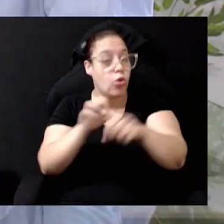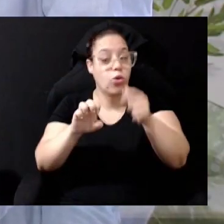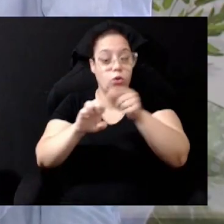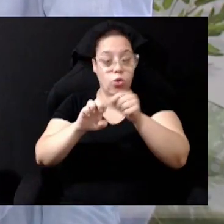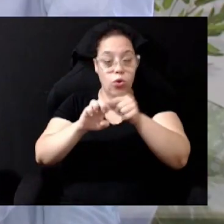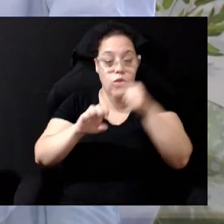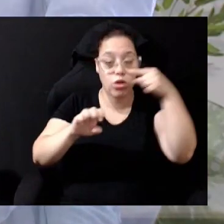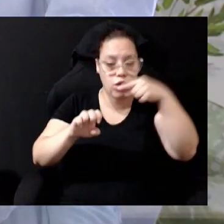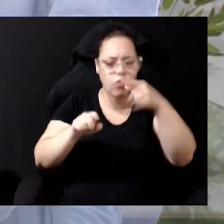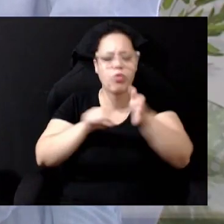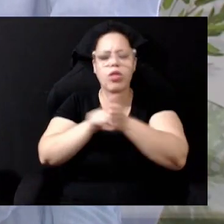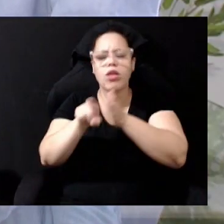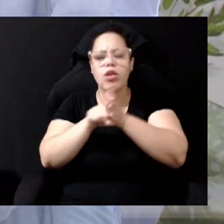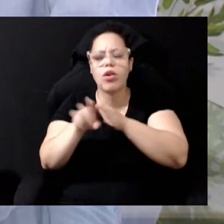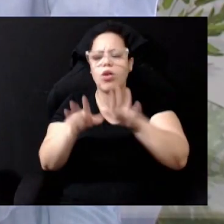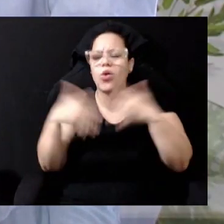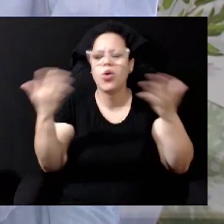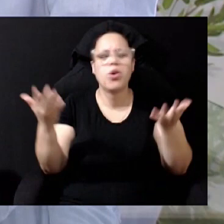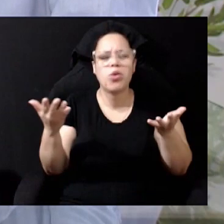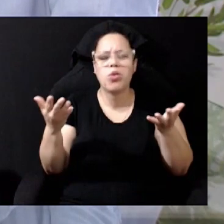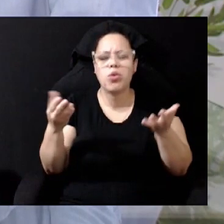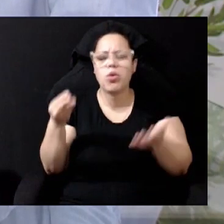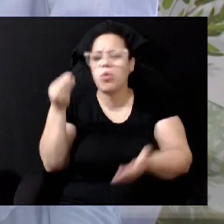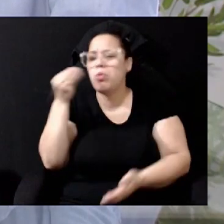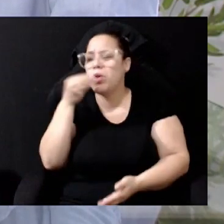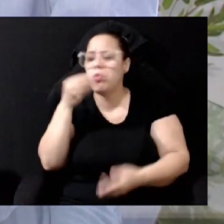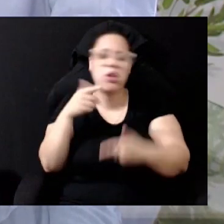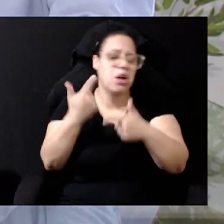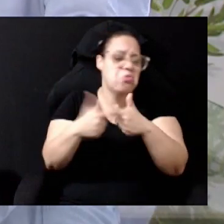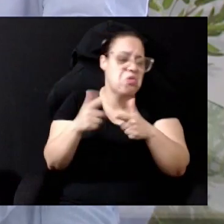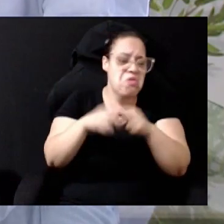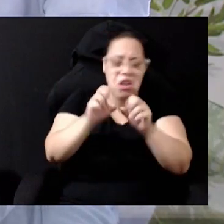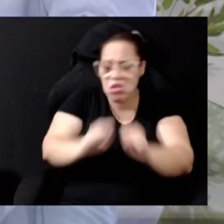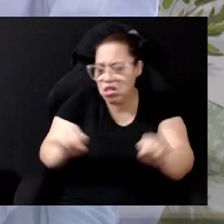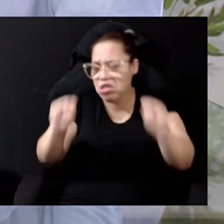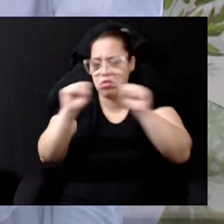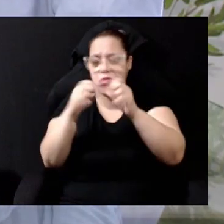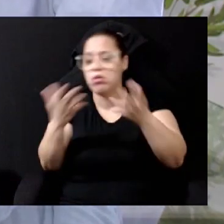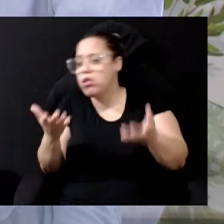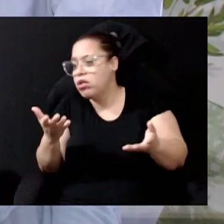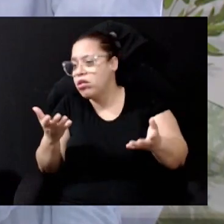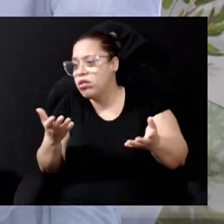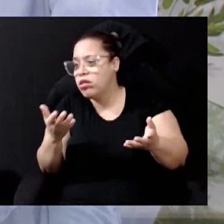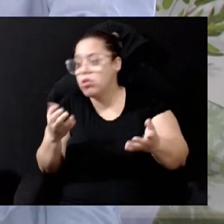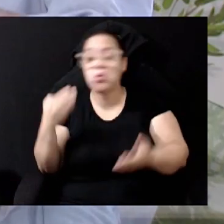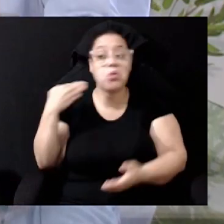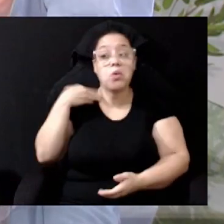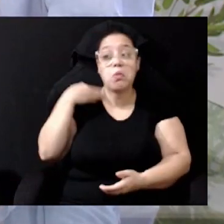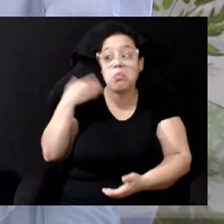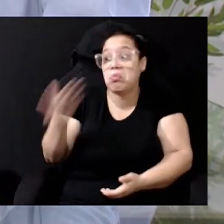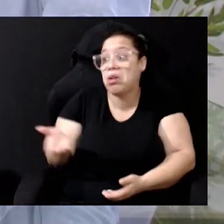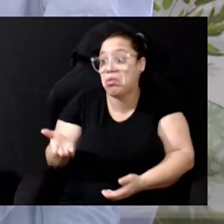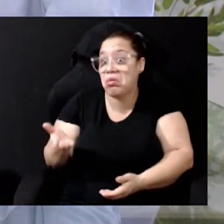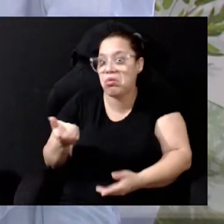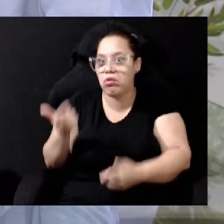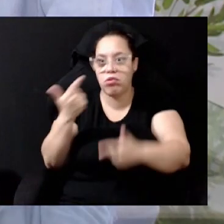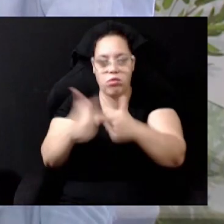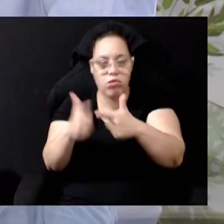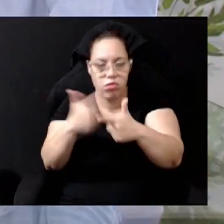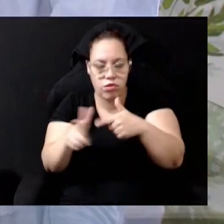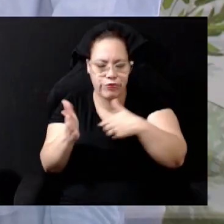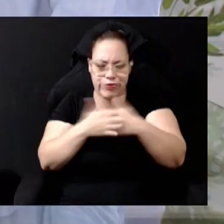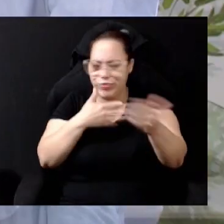questiona. Olha, pode ter acontecido um problema no sistema, pode ter acontecido um problema no banco, pode ter acontecido, enfim, uma série